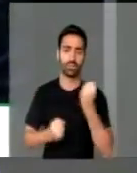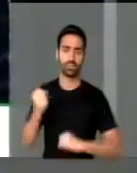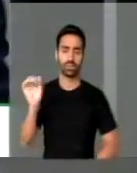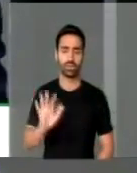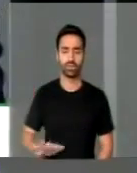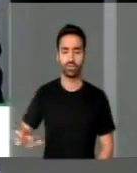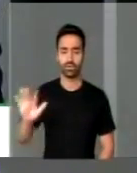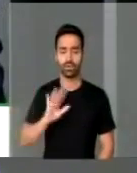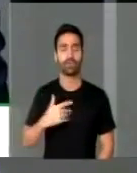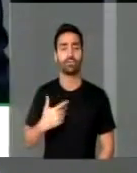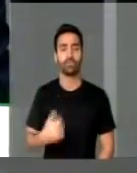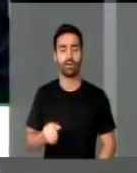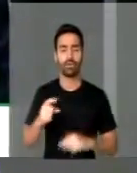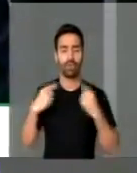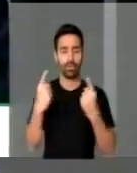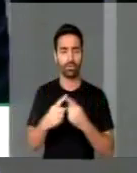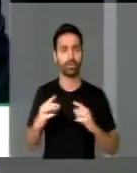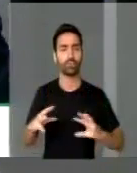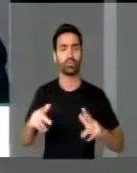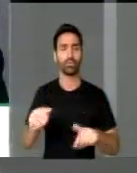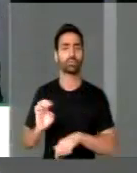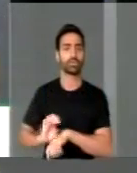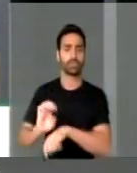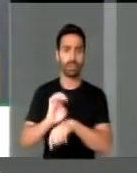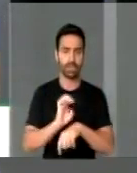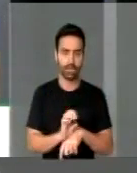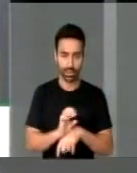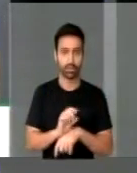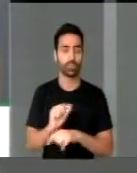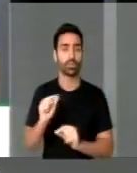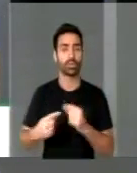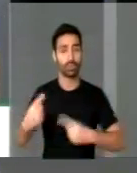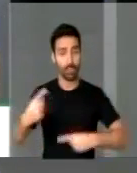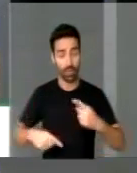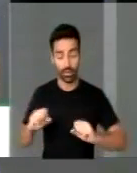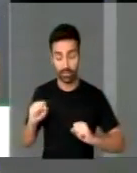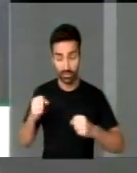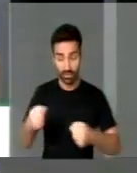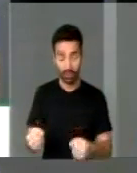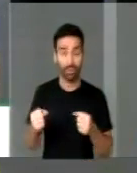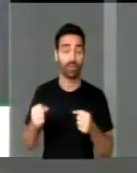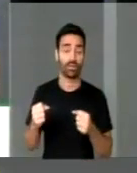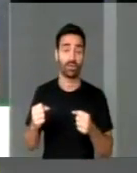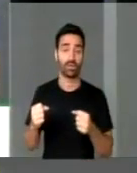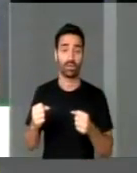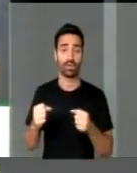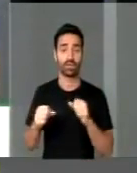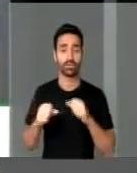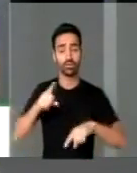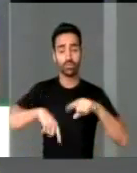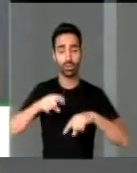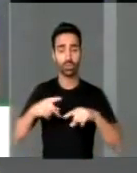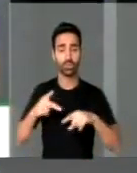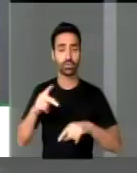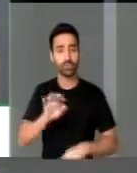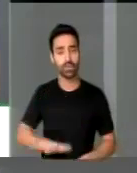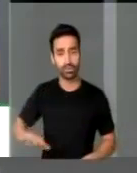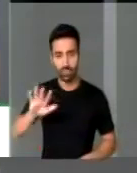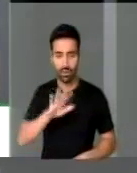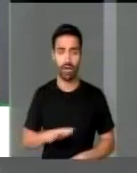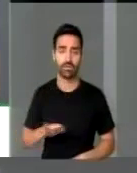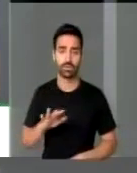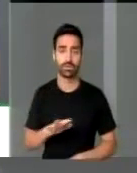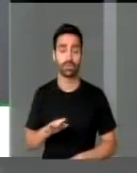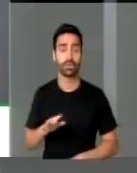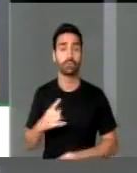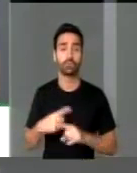vamos fazer reunião em todos os estados, levando esse debate da defesa do conteúdo local, da defesa do conteúdo nacional, porque